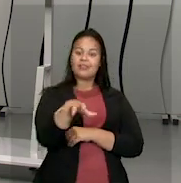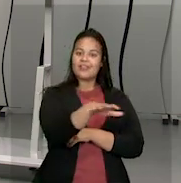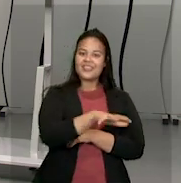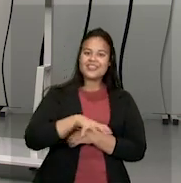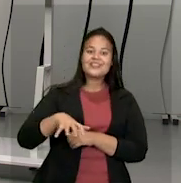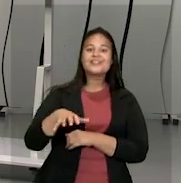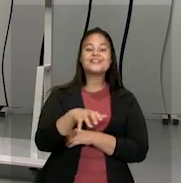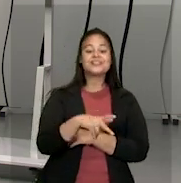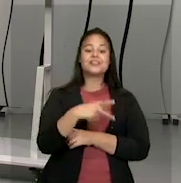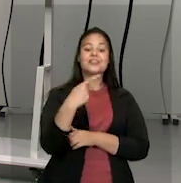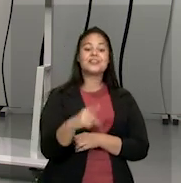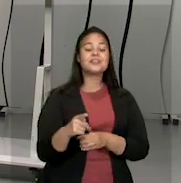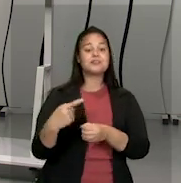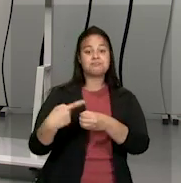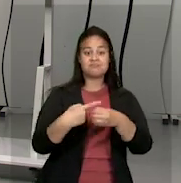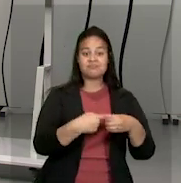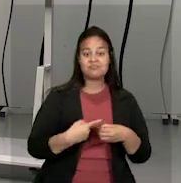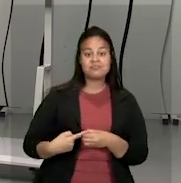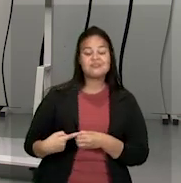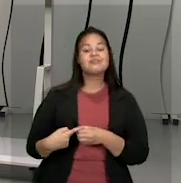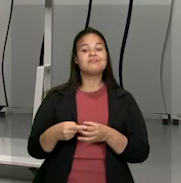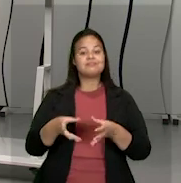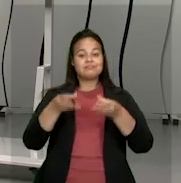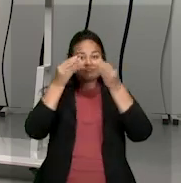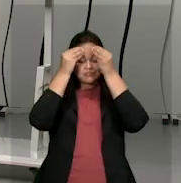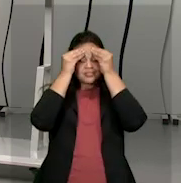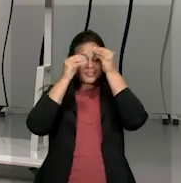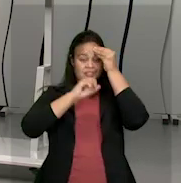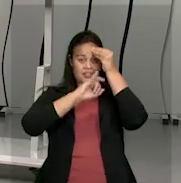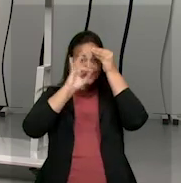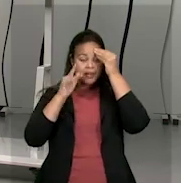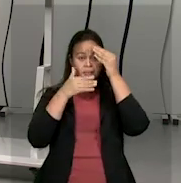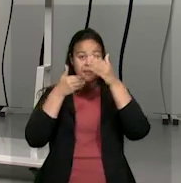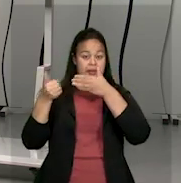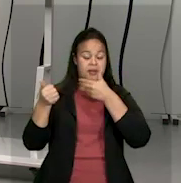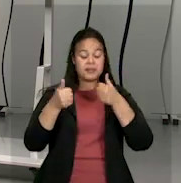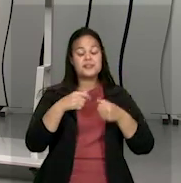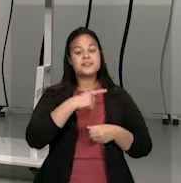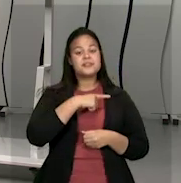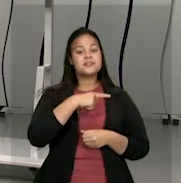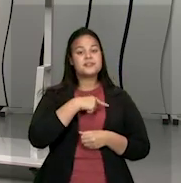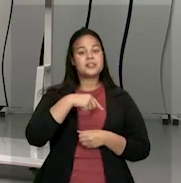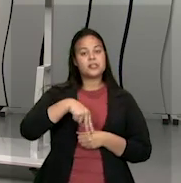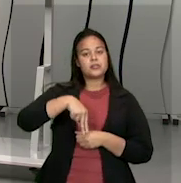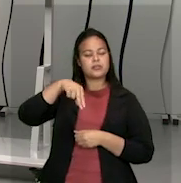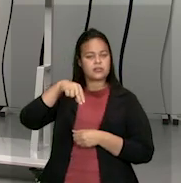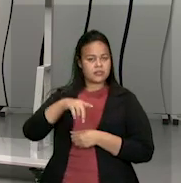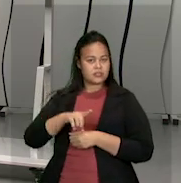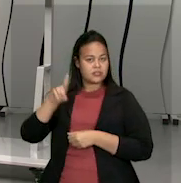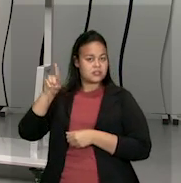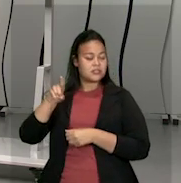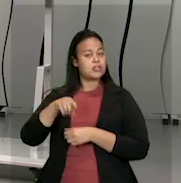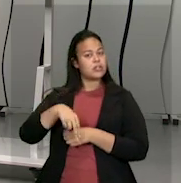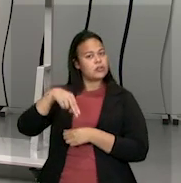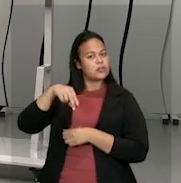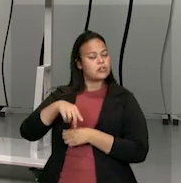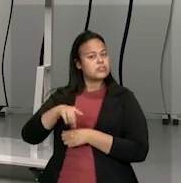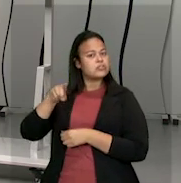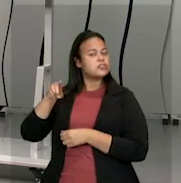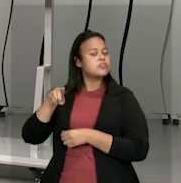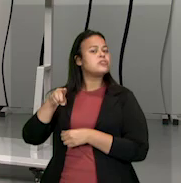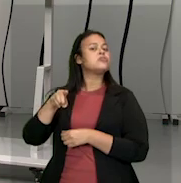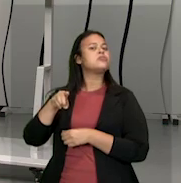né, a região do seu município, para entendê-la melhor. Nós temos, então, Noroeste de Minas, Norte de Minas, Oeste